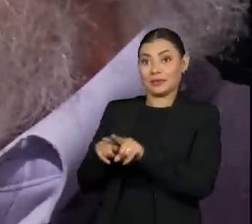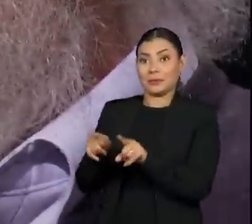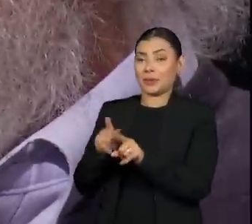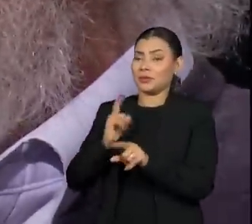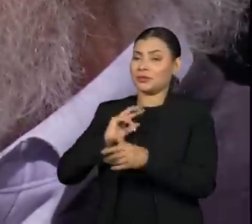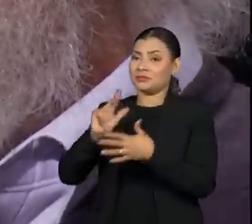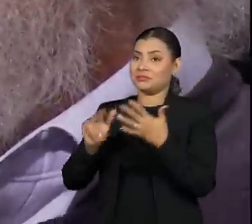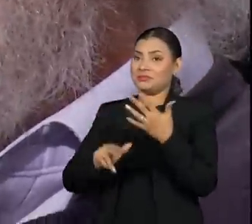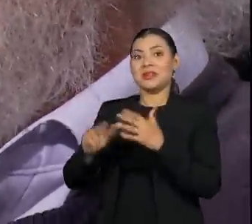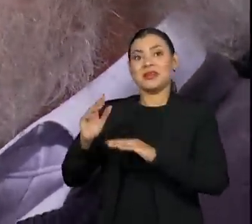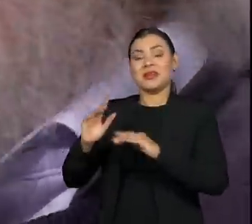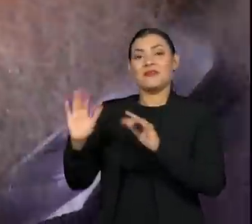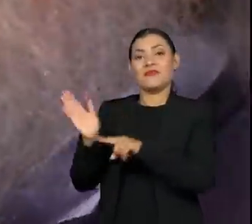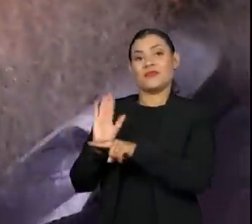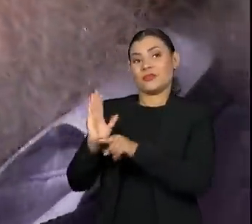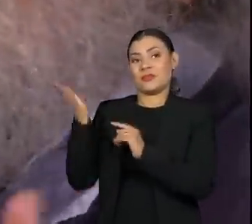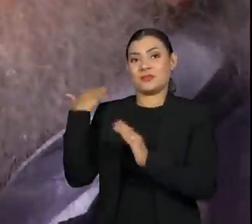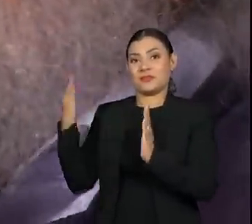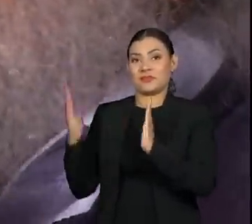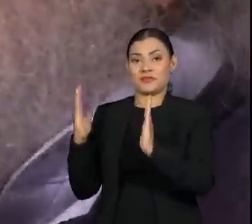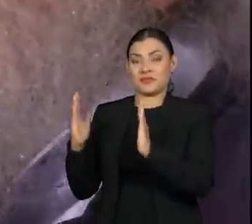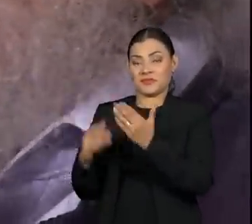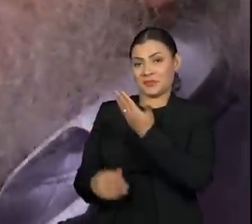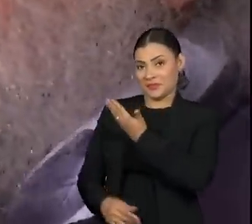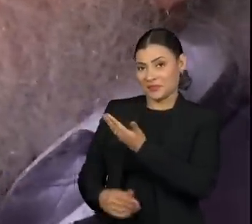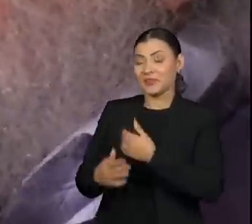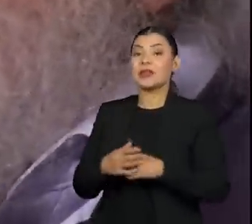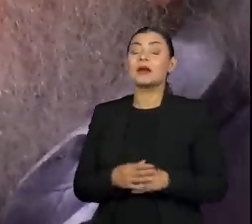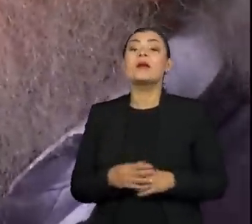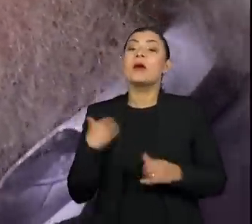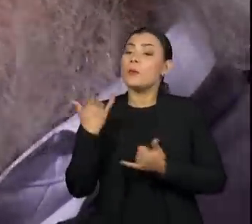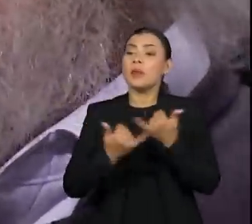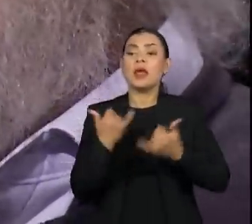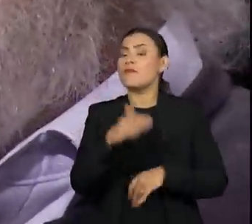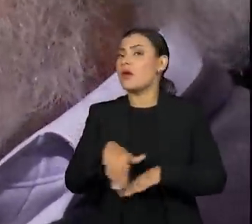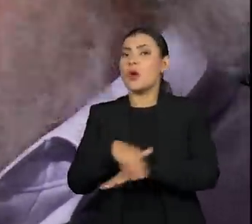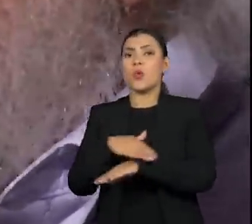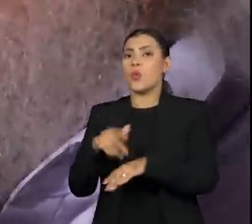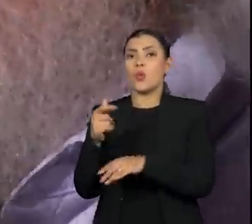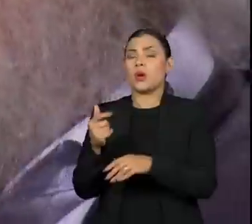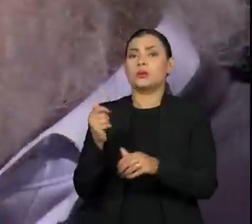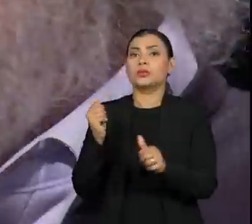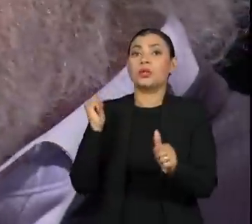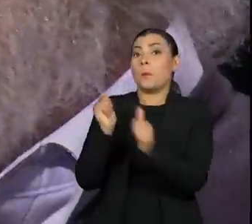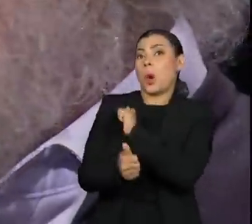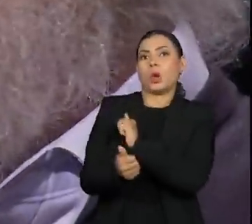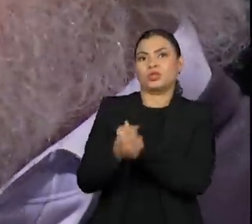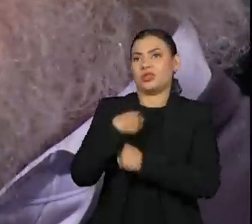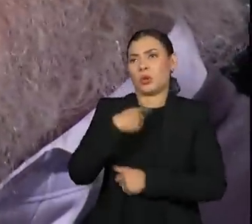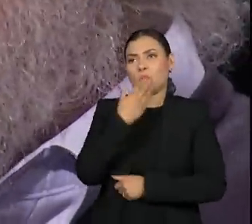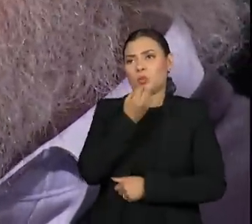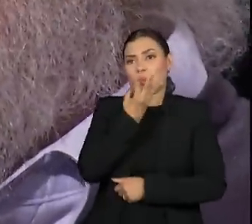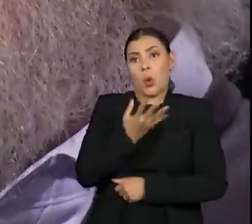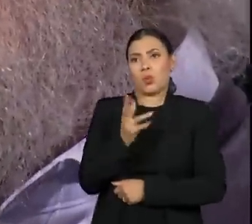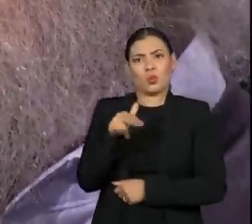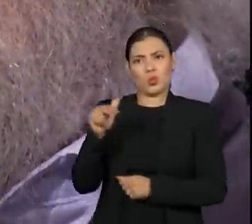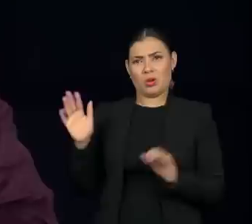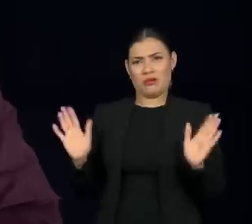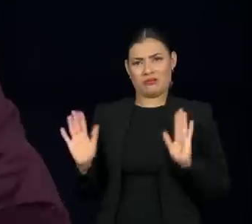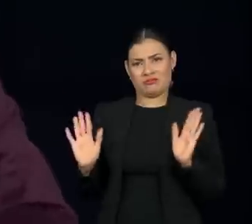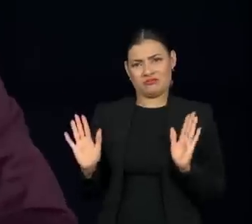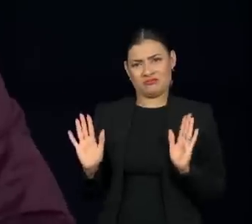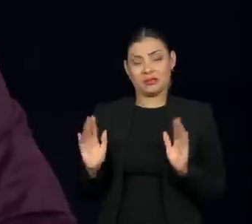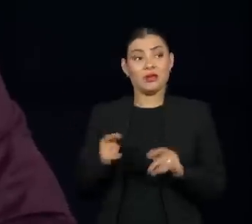aqueles filmes daquela época e brincava na rua não não não nada digamos esportivo porque eu nunca fui bom Desportos sempre foi uma tragédia